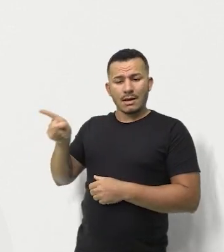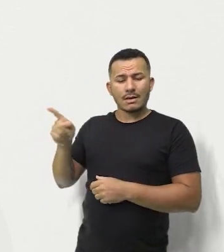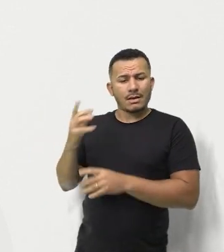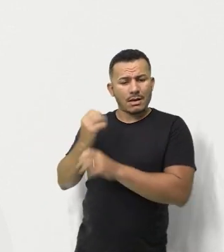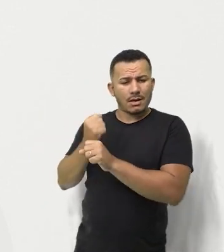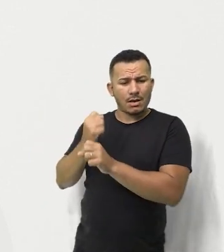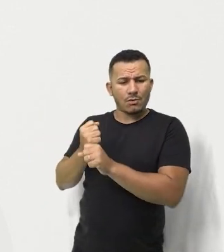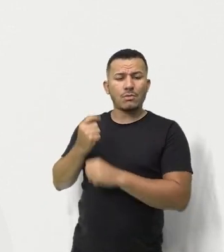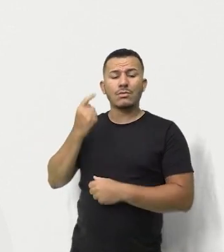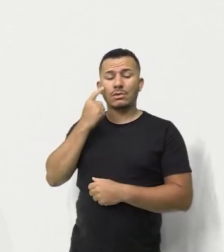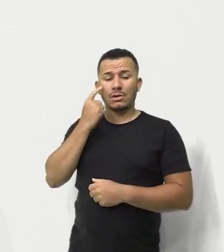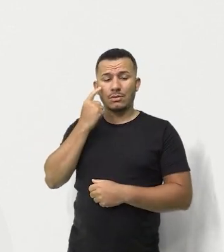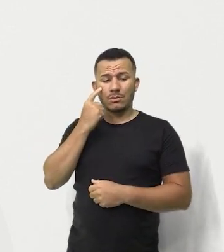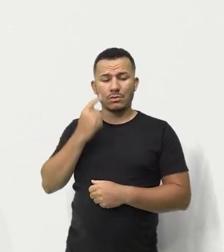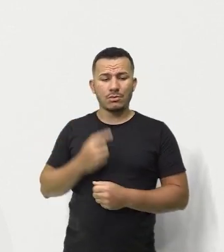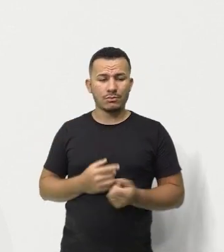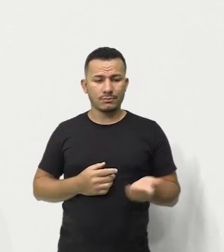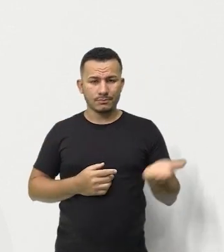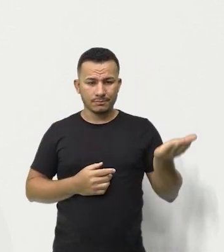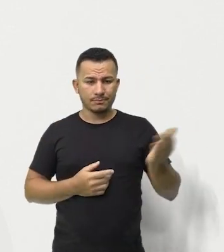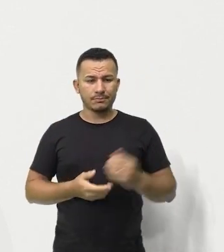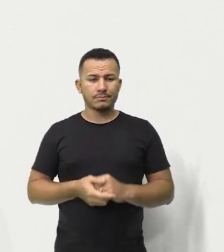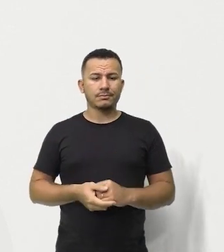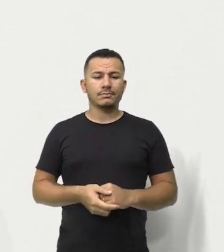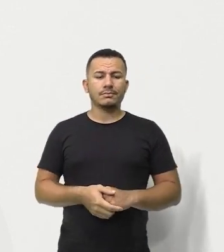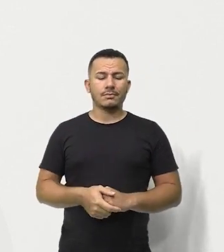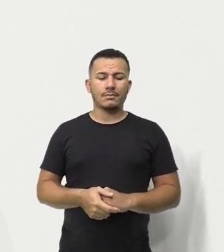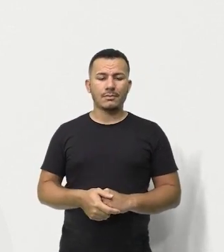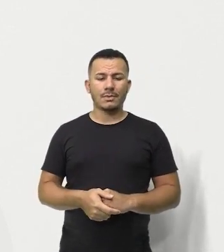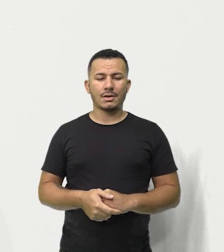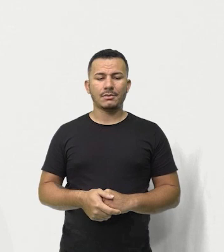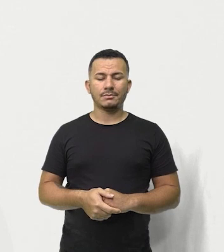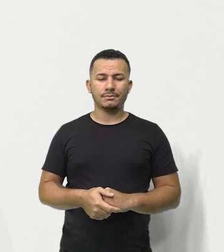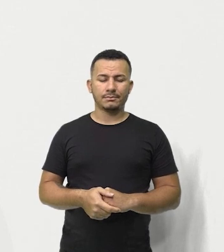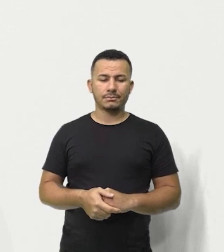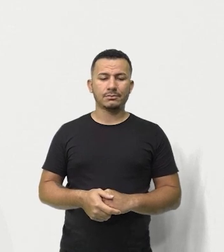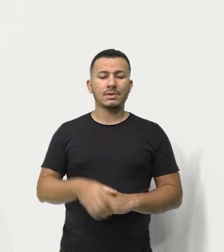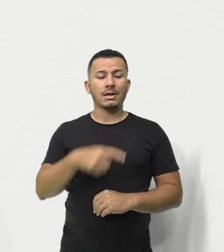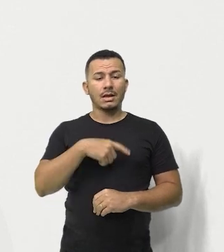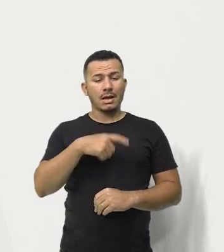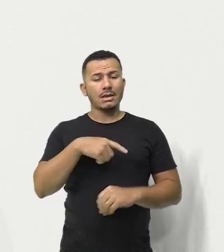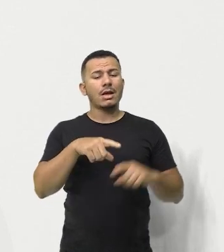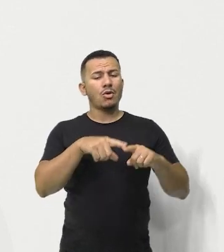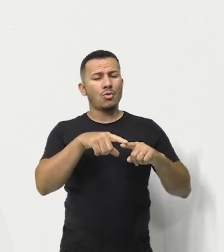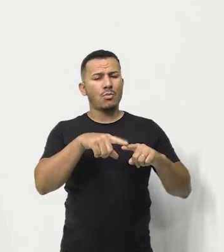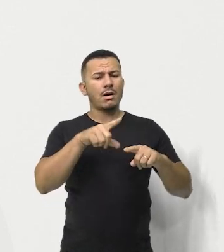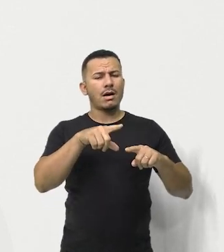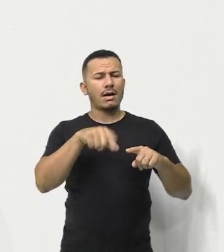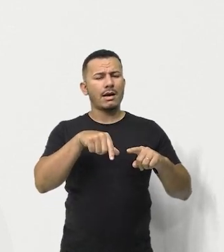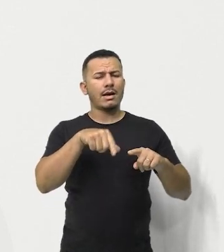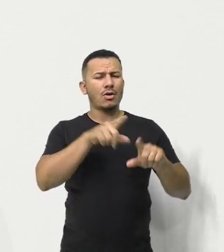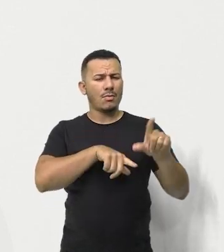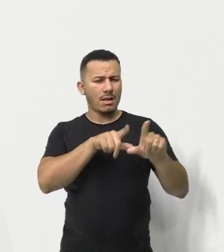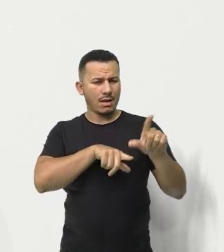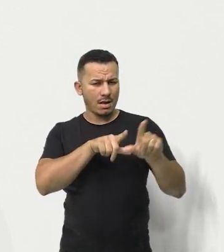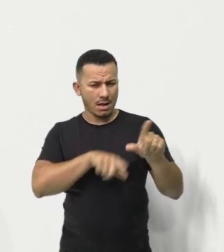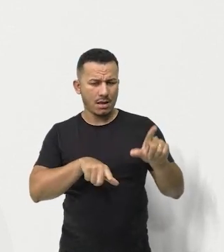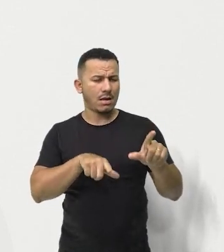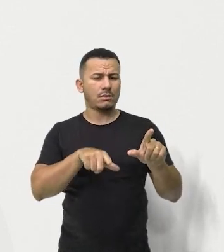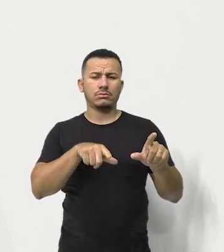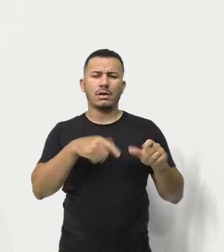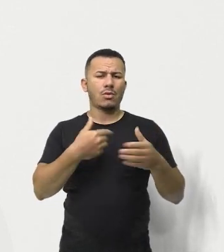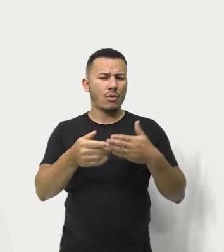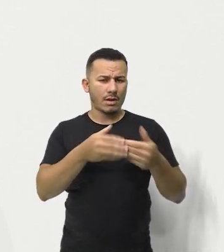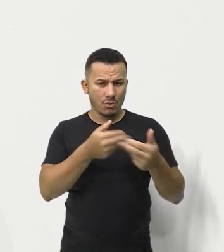o nosso olhinho bem aqui, ó, existe aqui uma variável, perfeito? Uma variável é qualquer